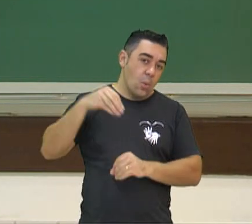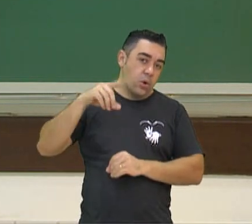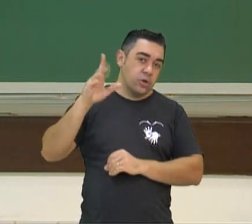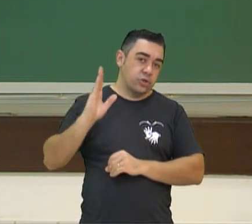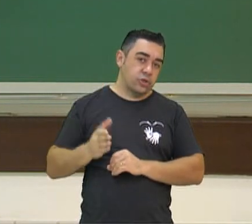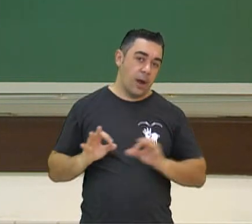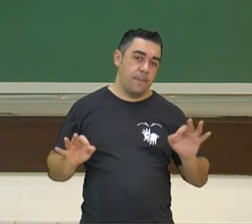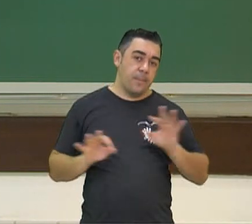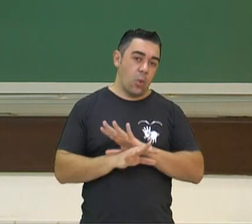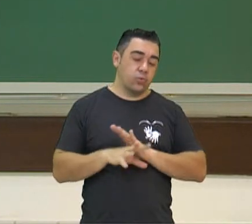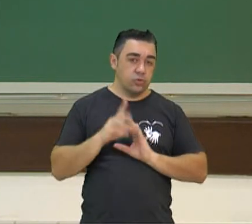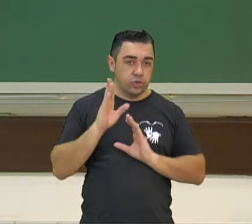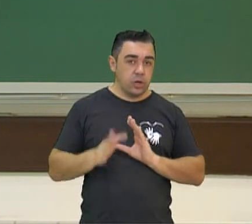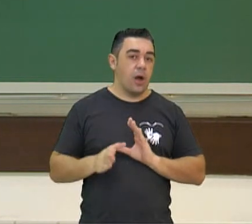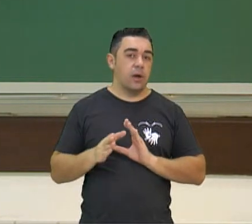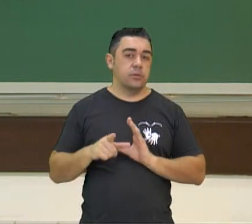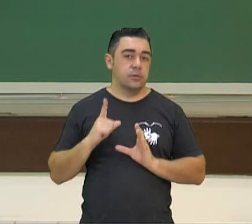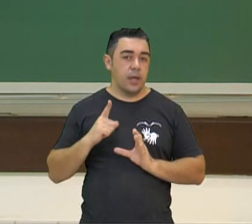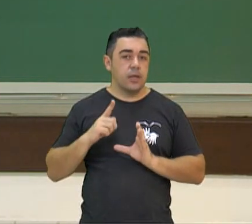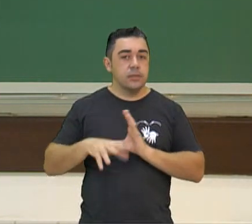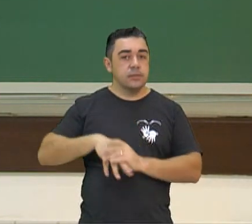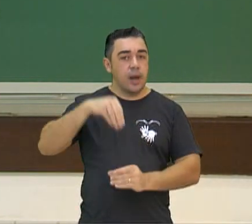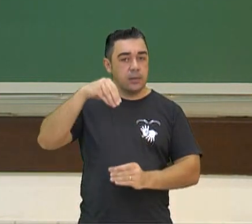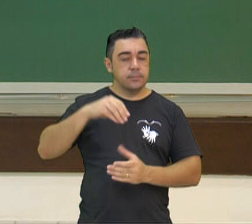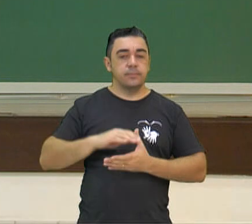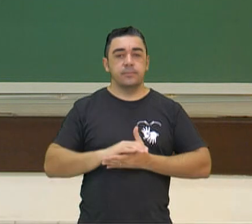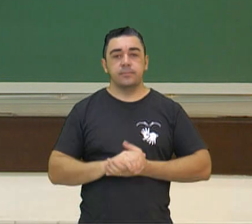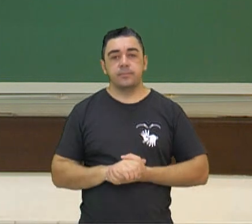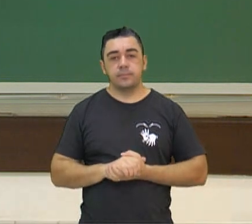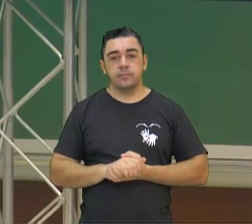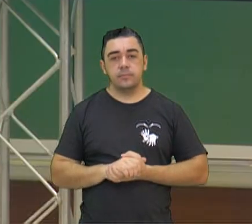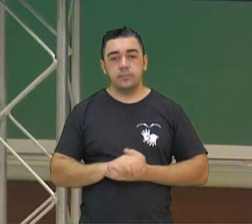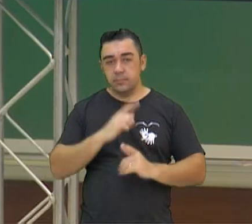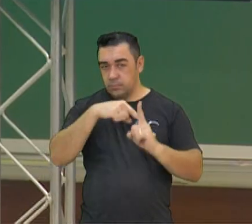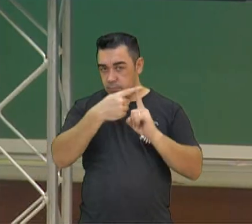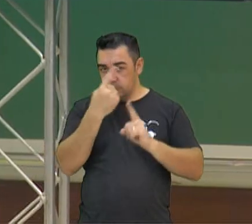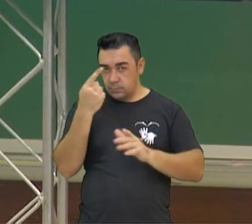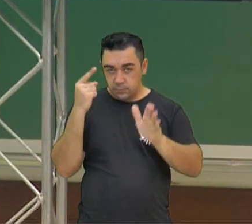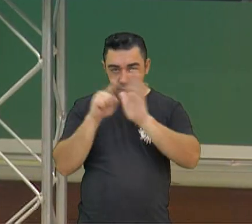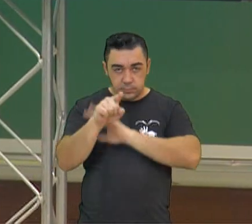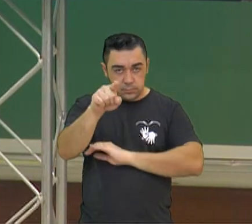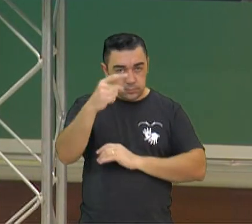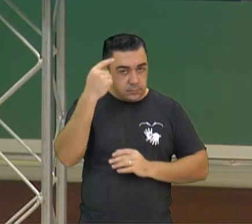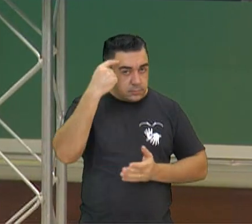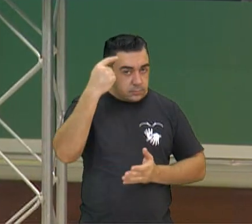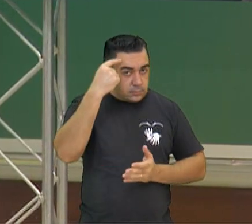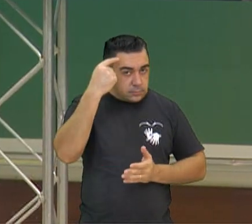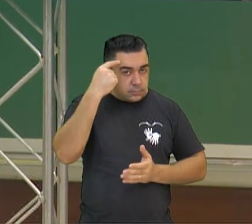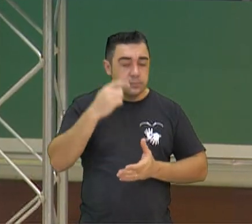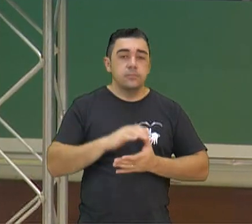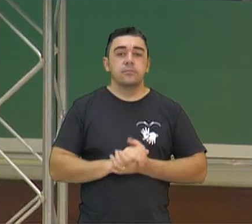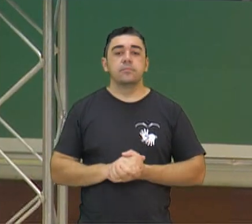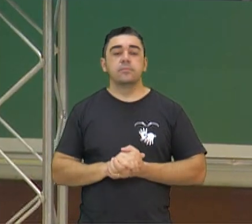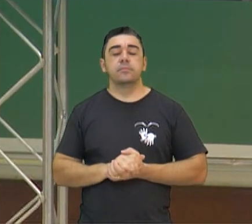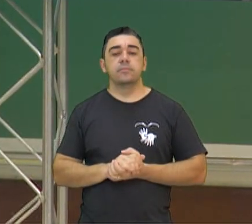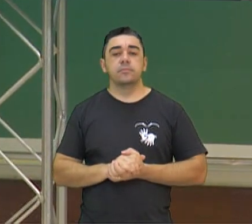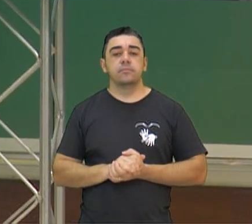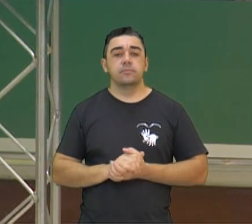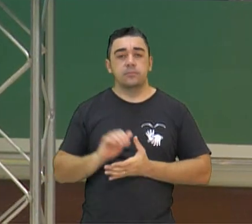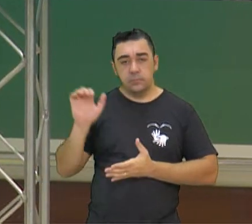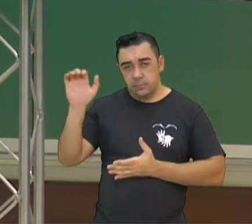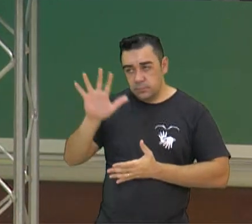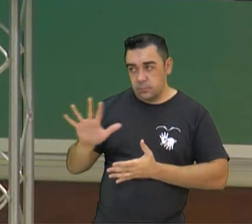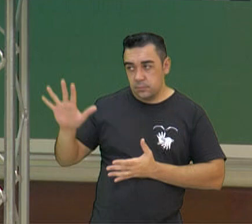pronto, extrai-se, certo? Mais um para nós pensarmos nesta região,